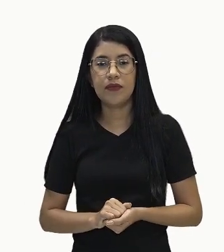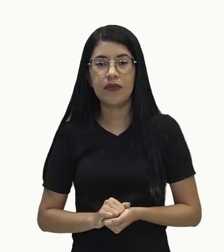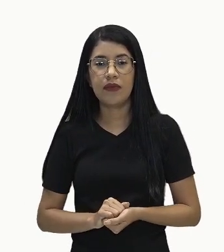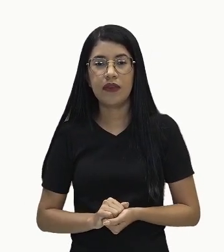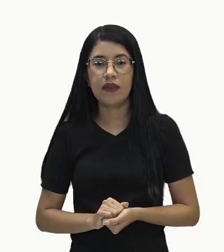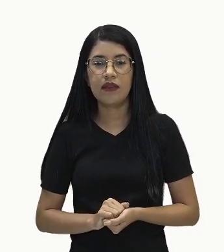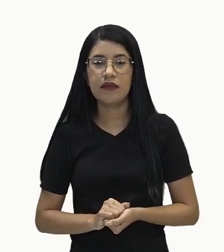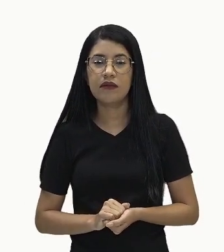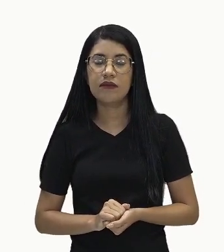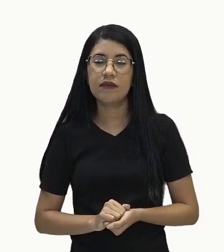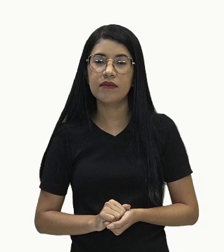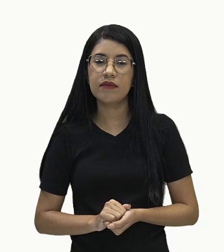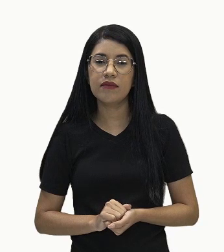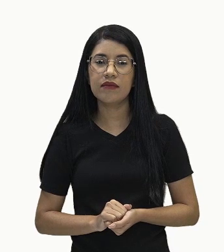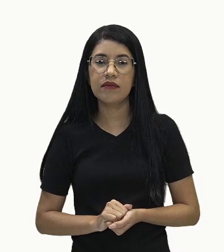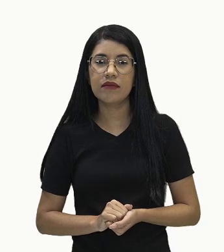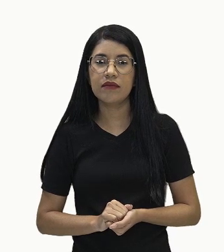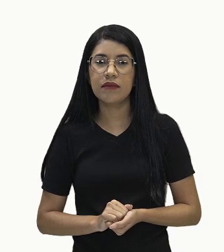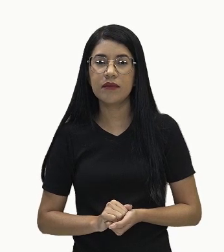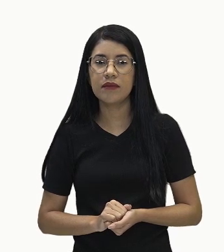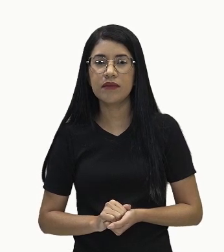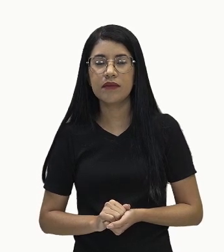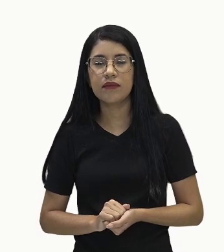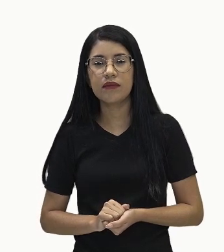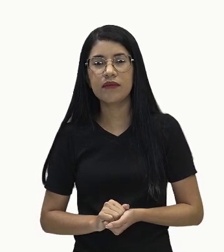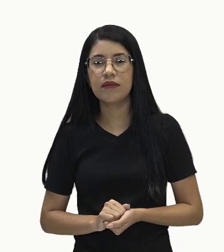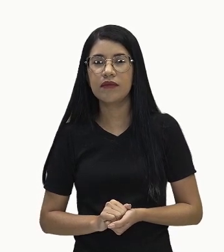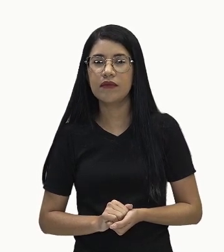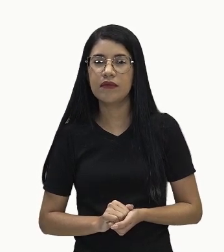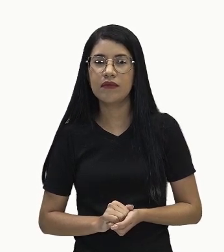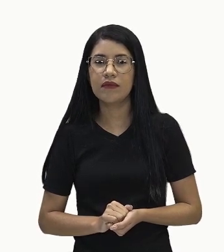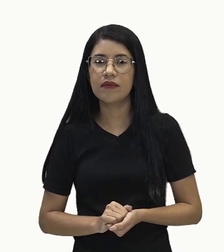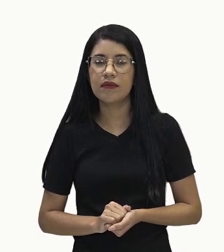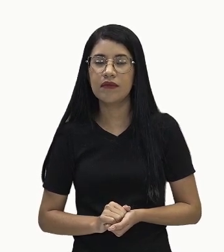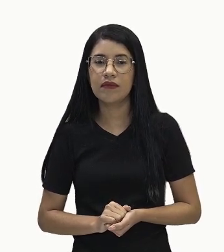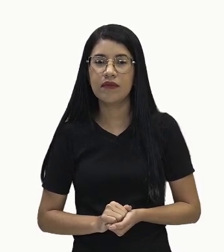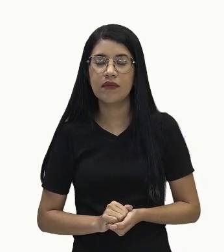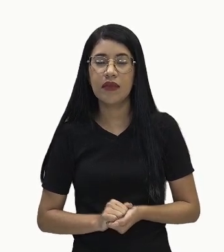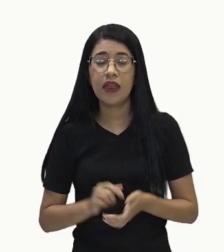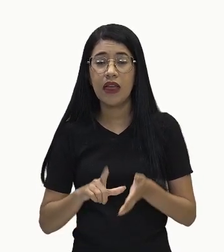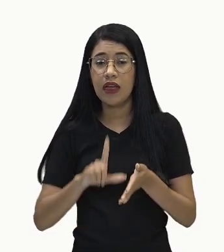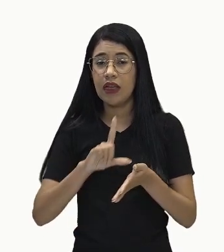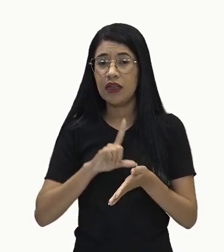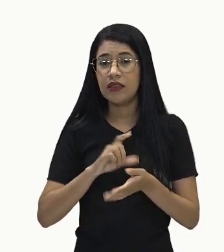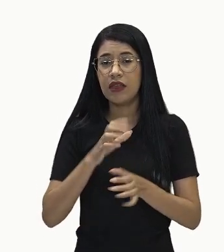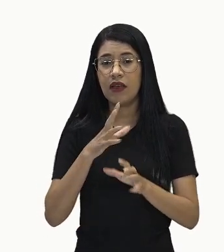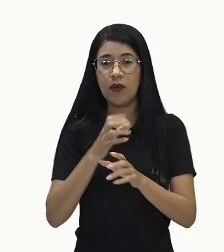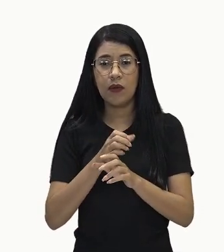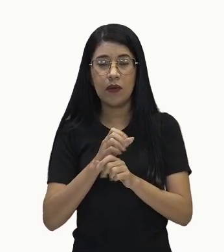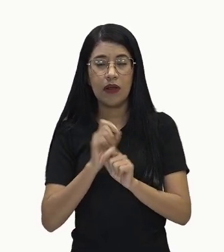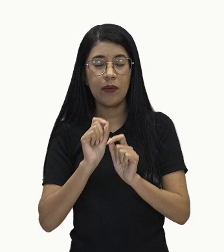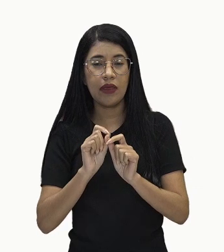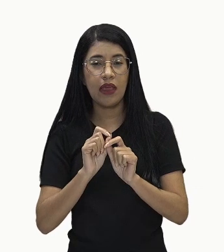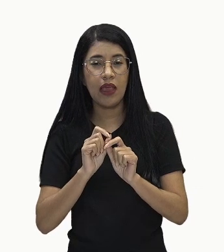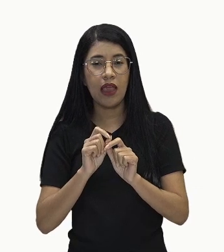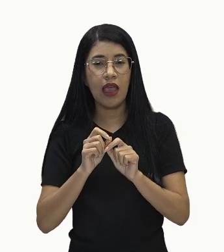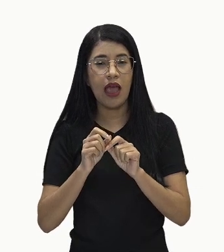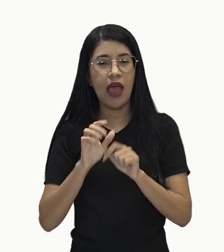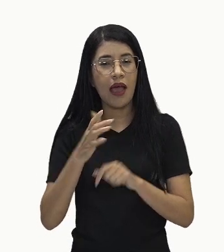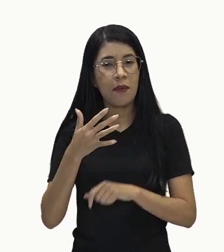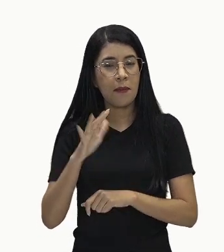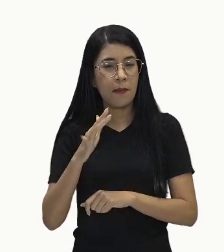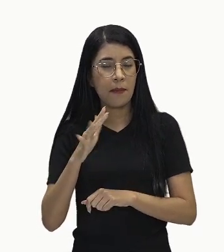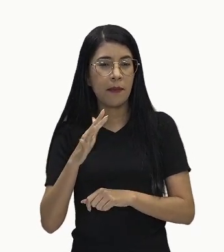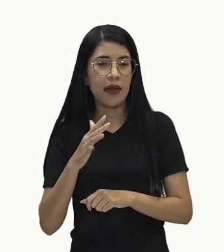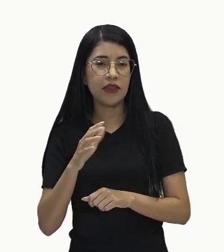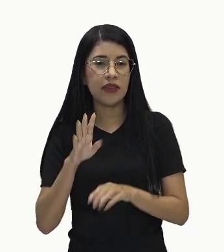E extremamente alta se θ for menor ou igual a 8. Muito bem.